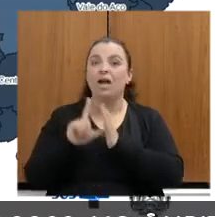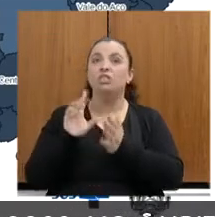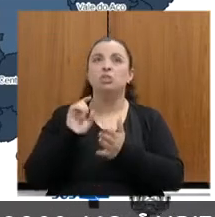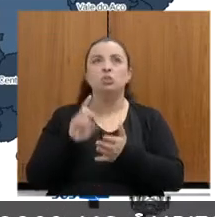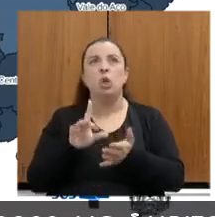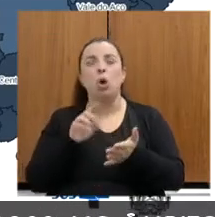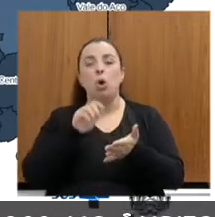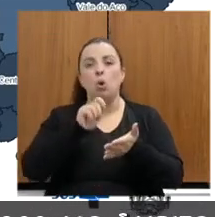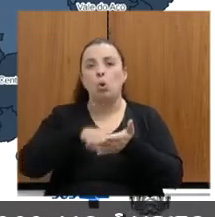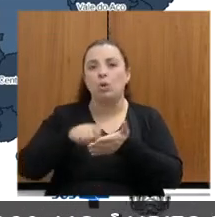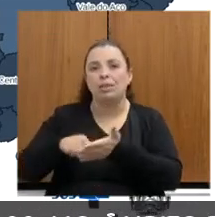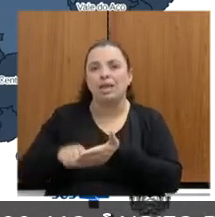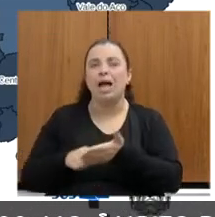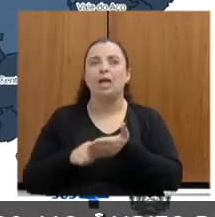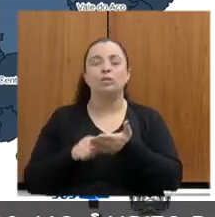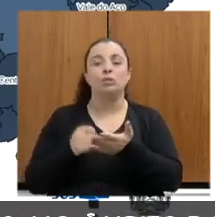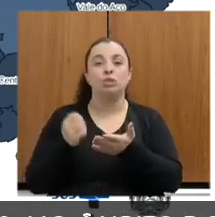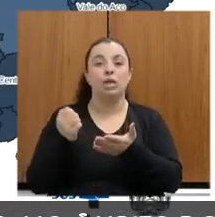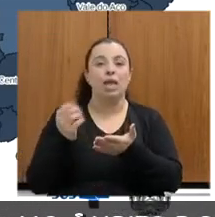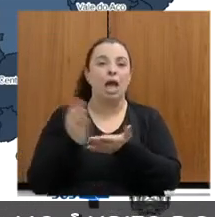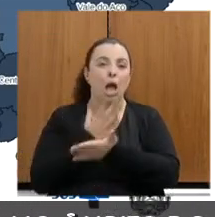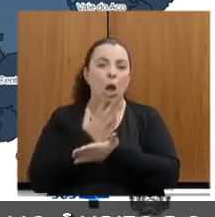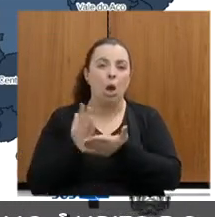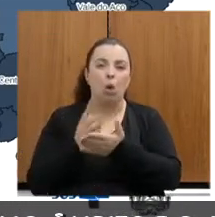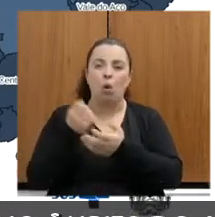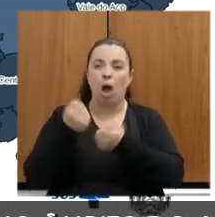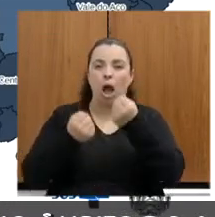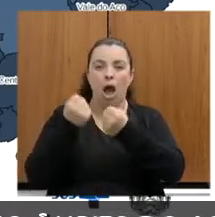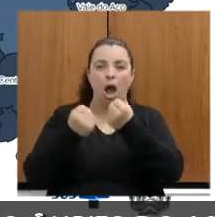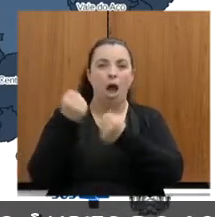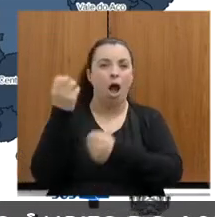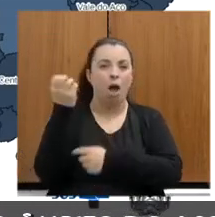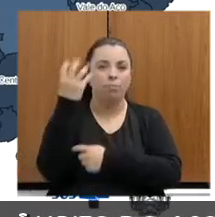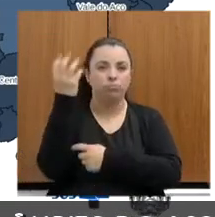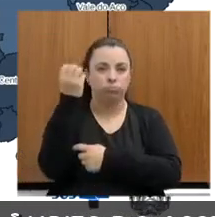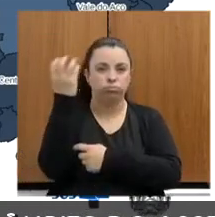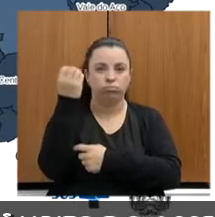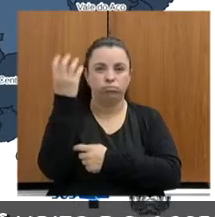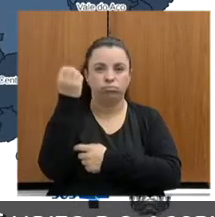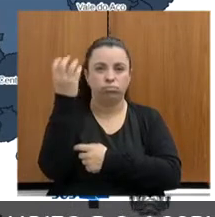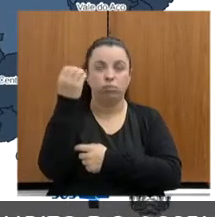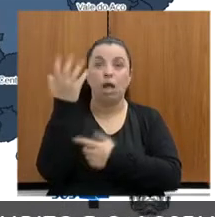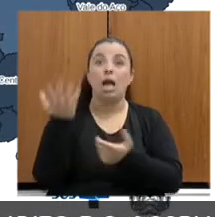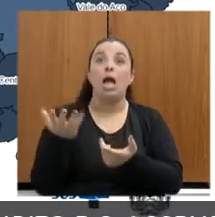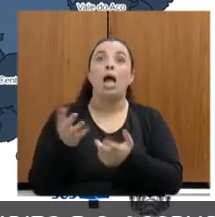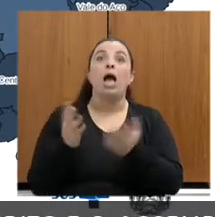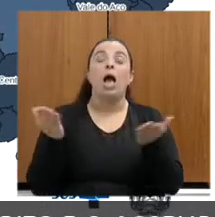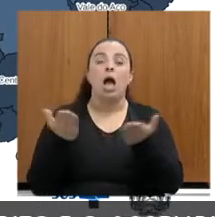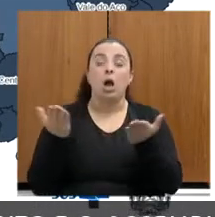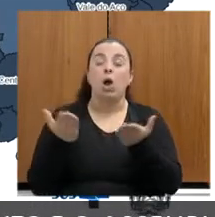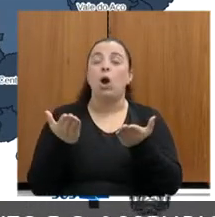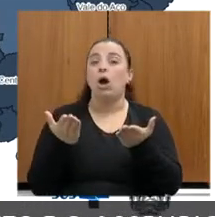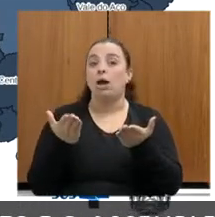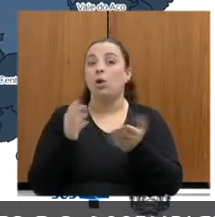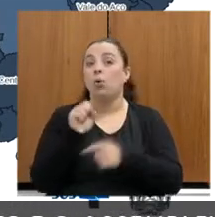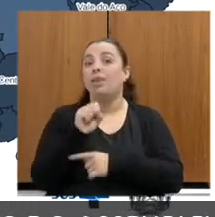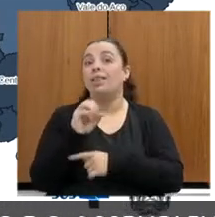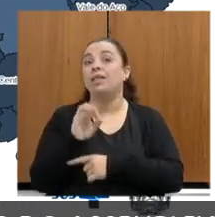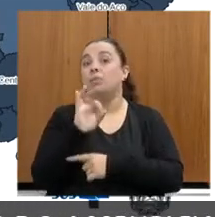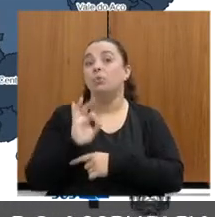ambulâncias é e a região noroeste e as ambulâncias já chegaram oitenta por cento delas